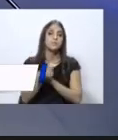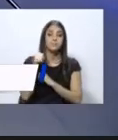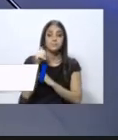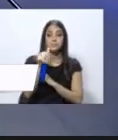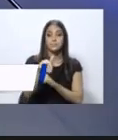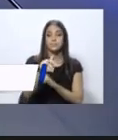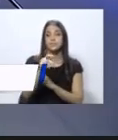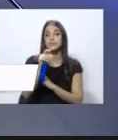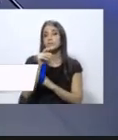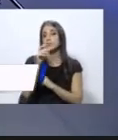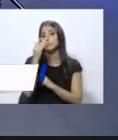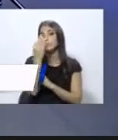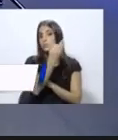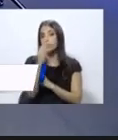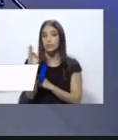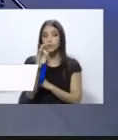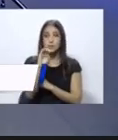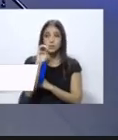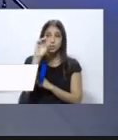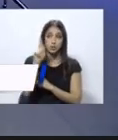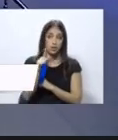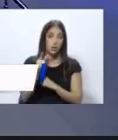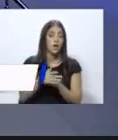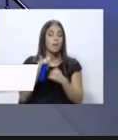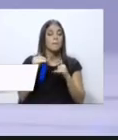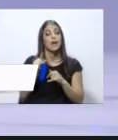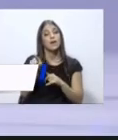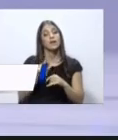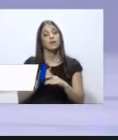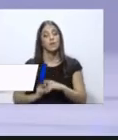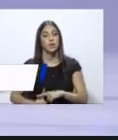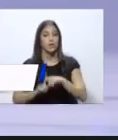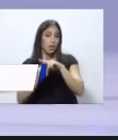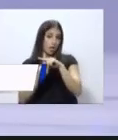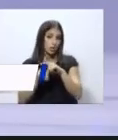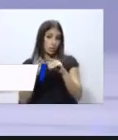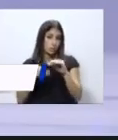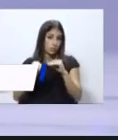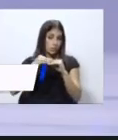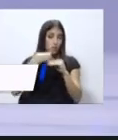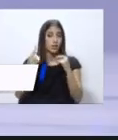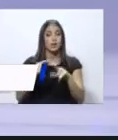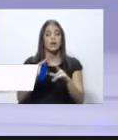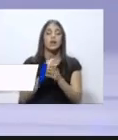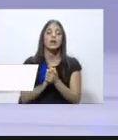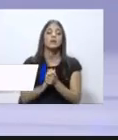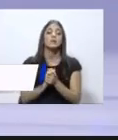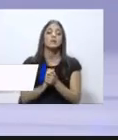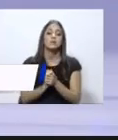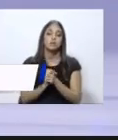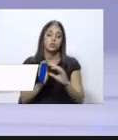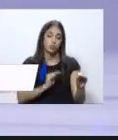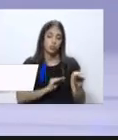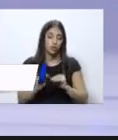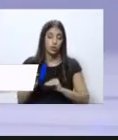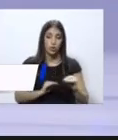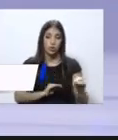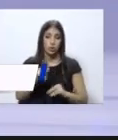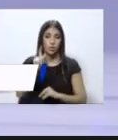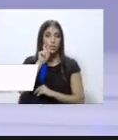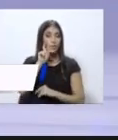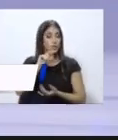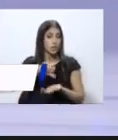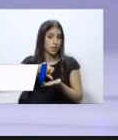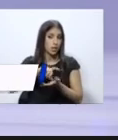Sarre, mas esse tem uma vantagem acrescida, que pelo que eu li, para além de poder jogar como defesa central do